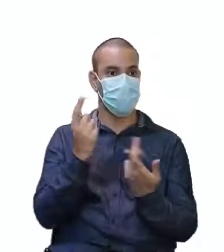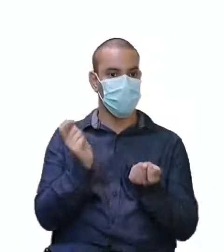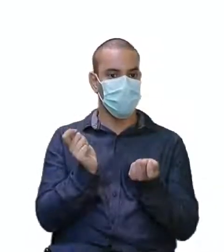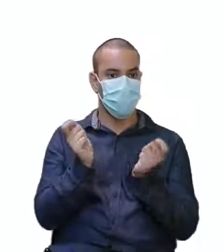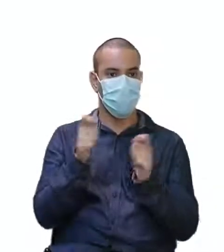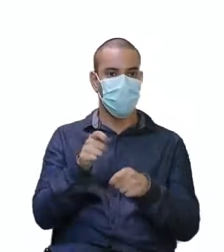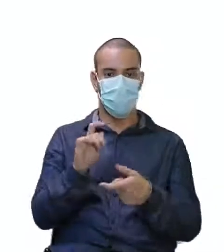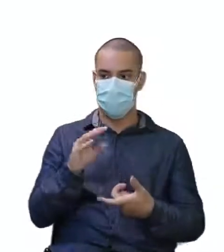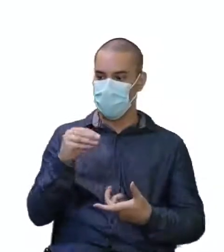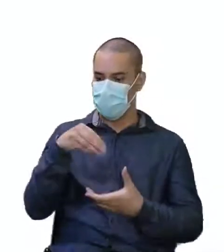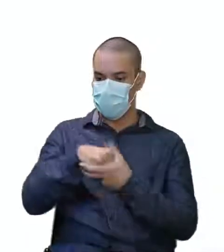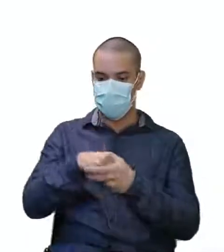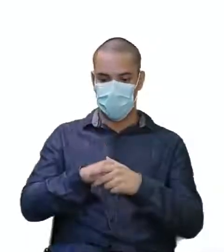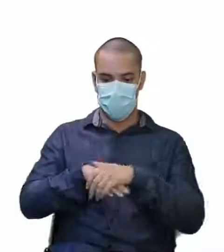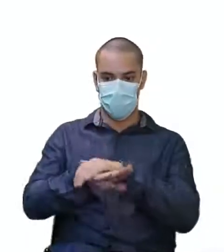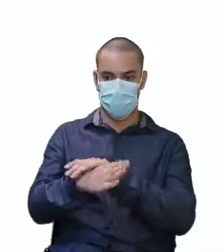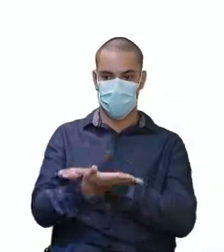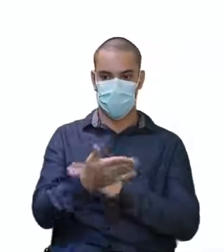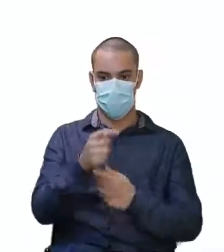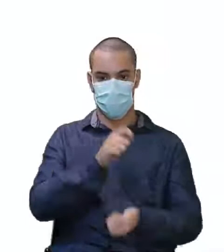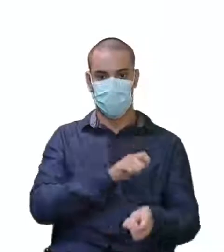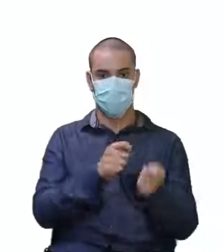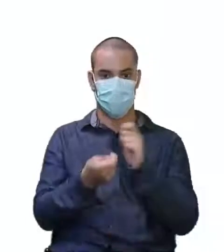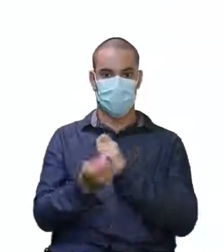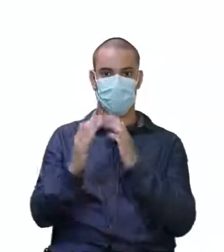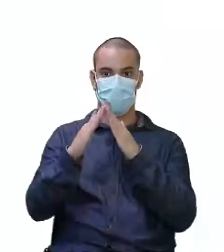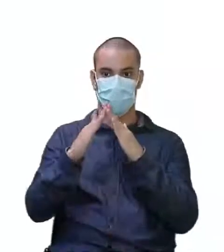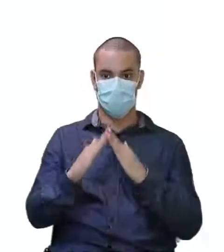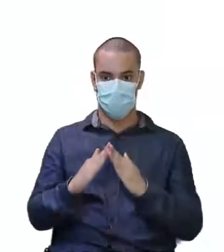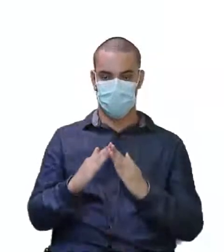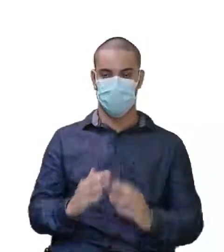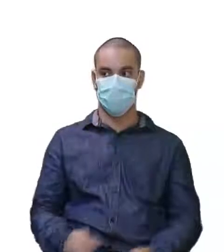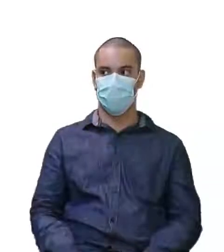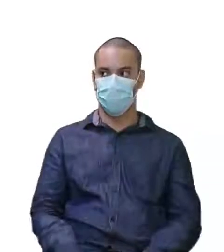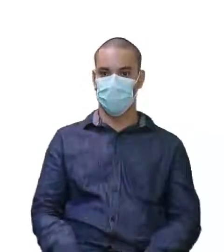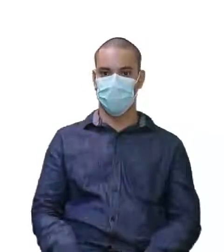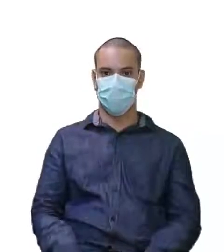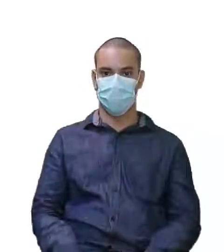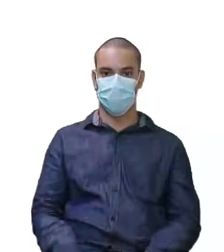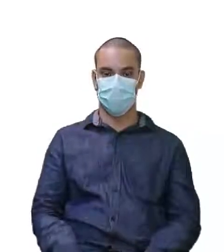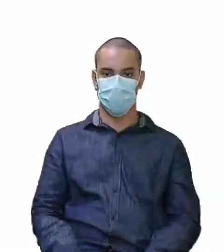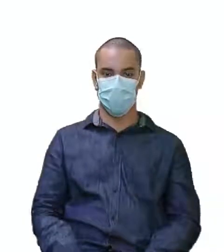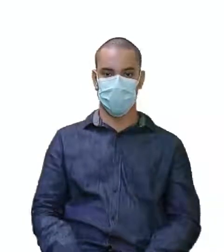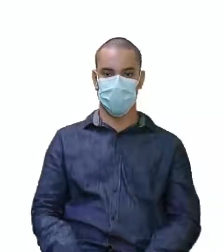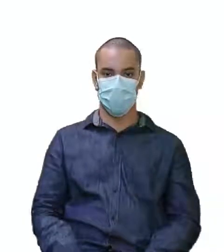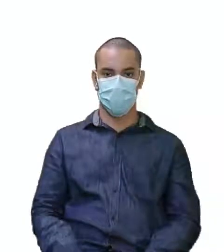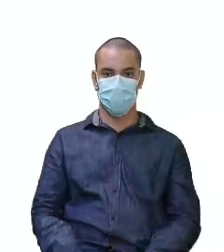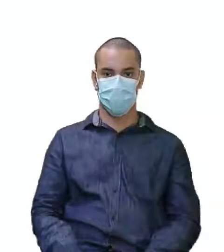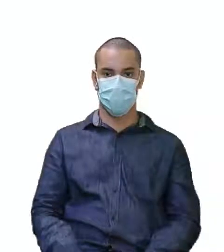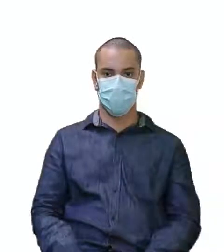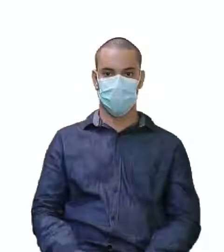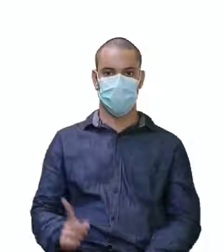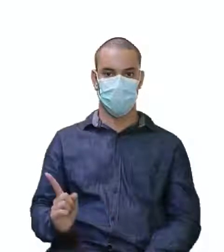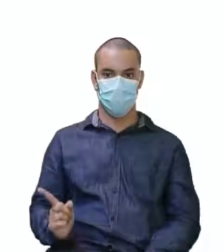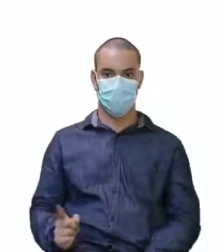estarem fazendo morada nesse ambiente, tá? O mangue, por exemplo,